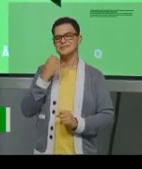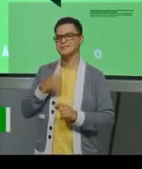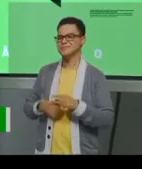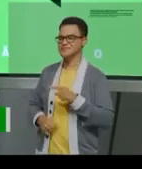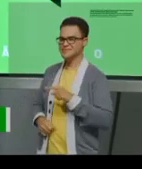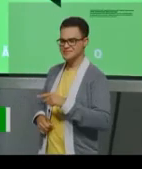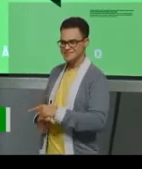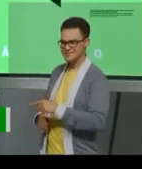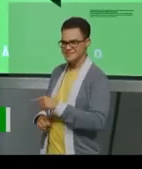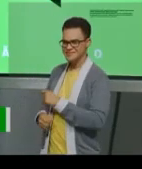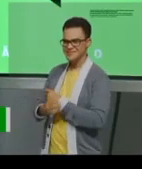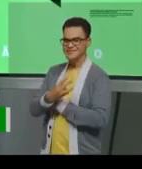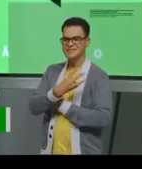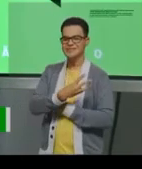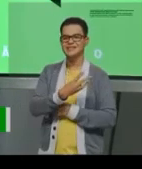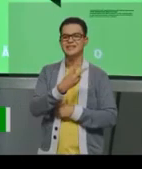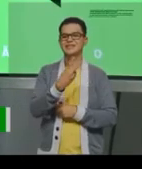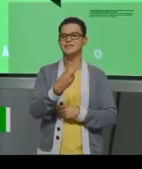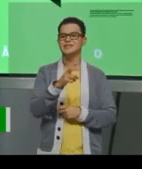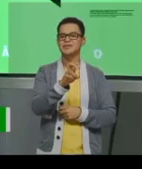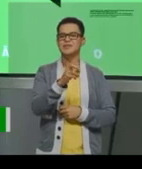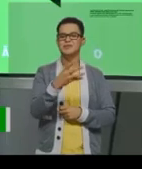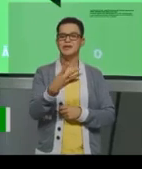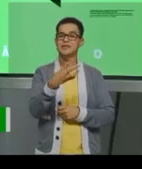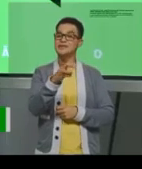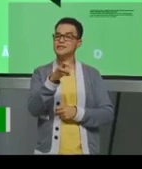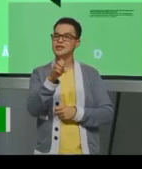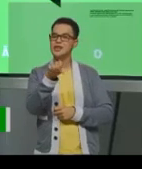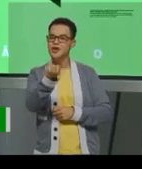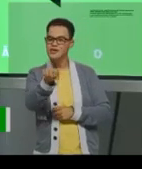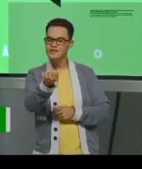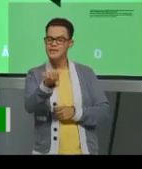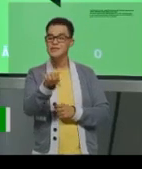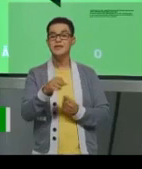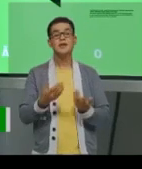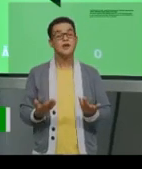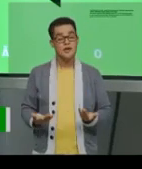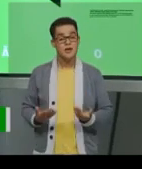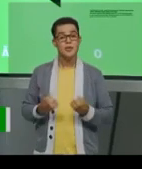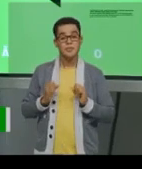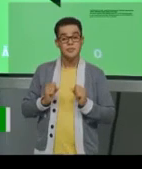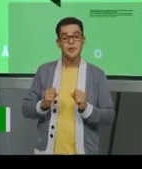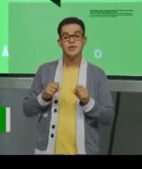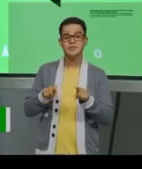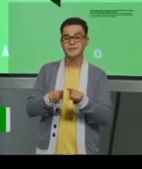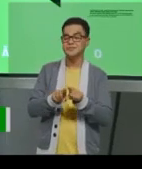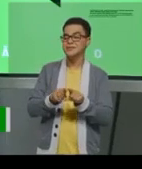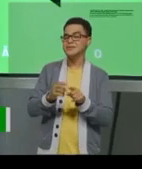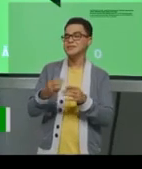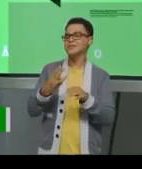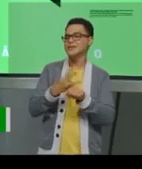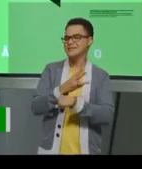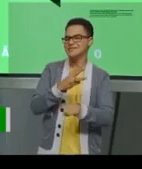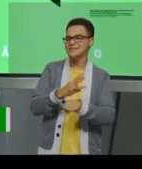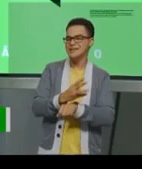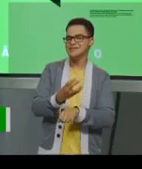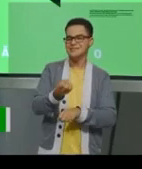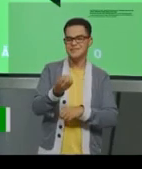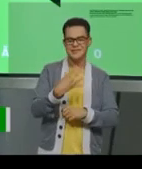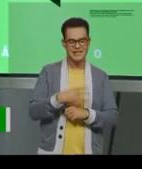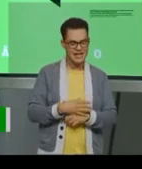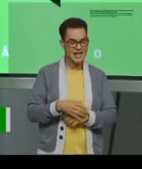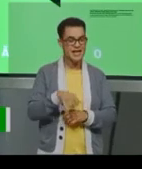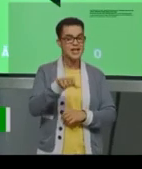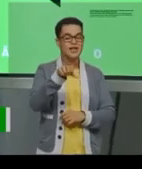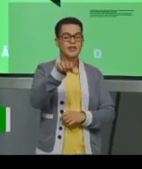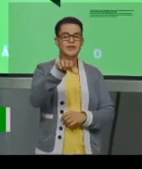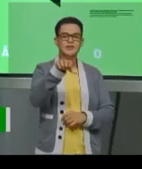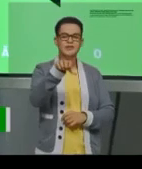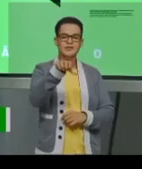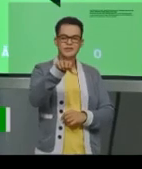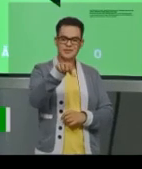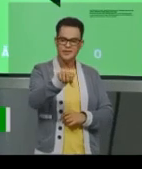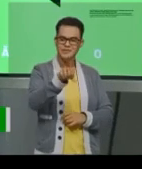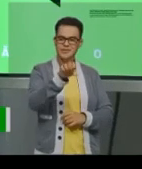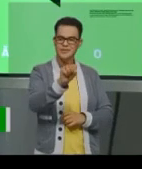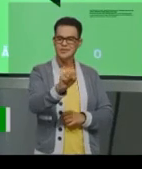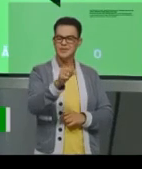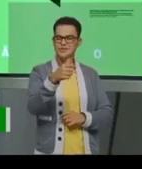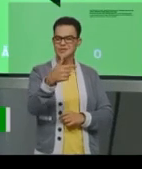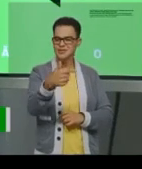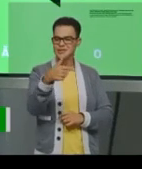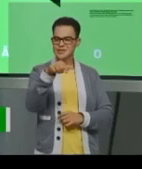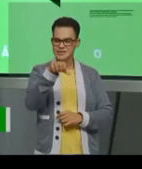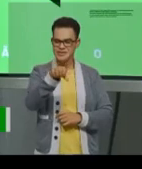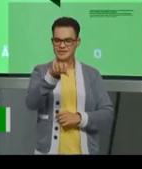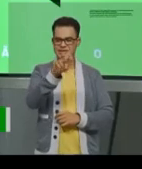31 3254 3009 ou enviar uma mensagem para o nosso WhatsApp, número 31